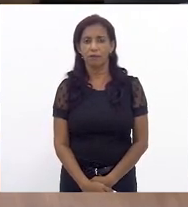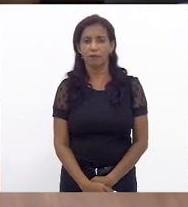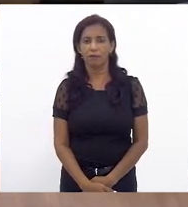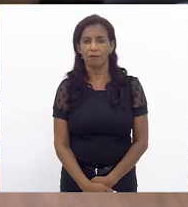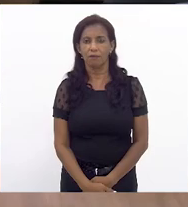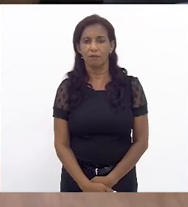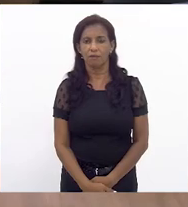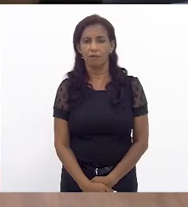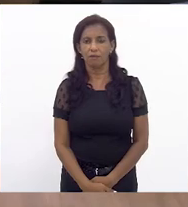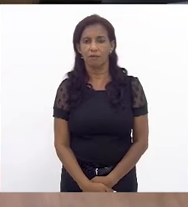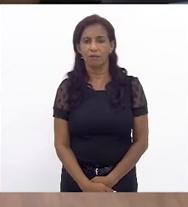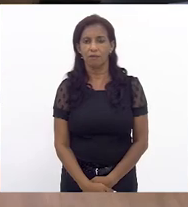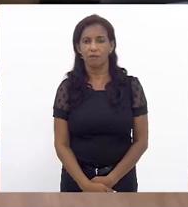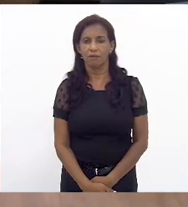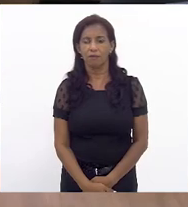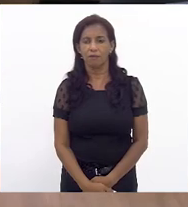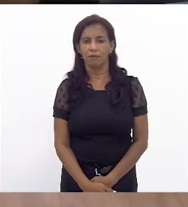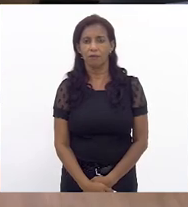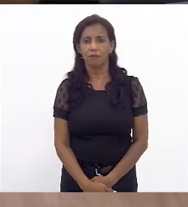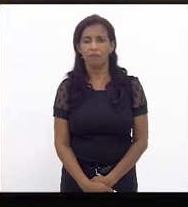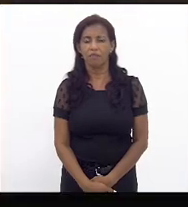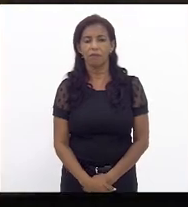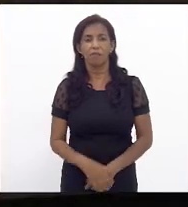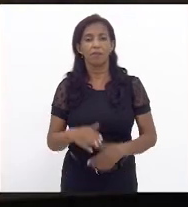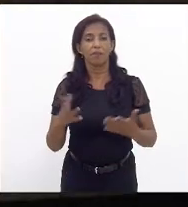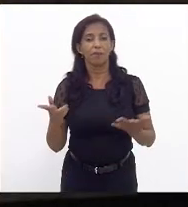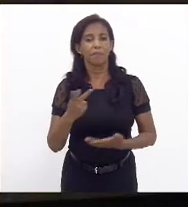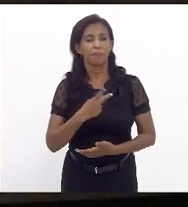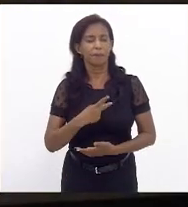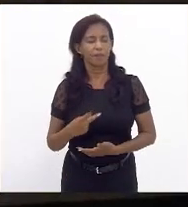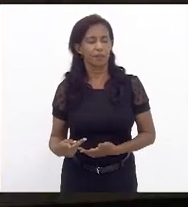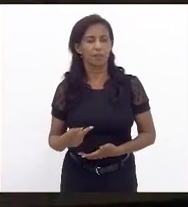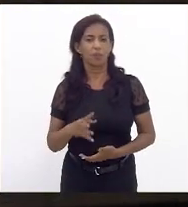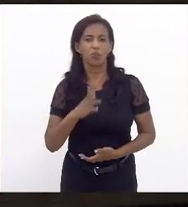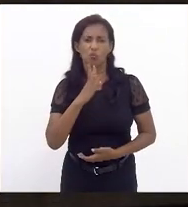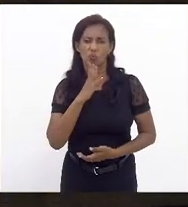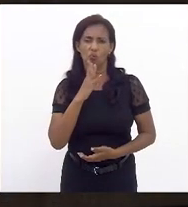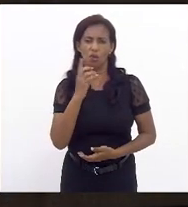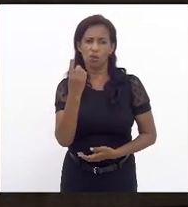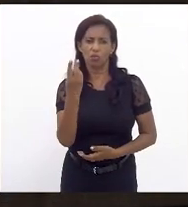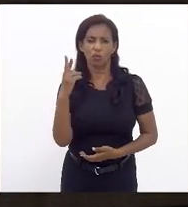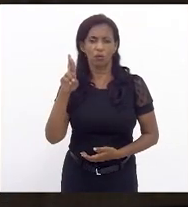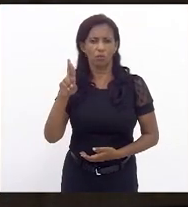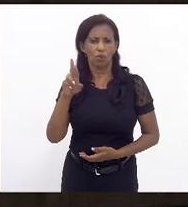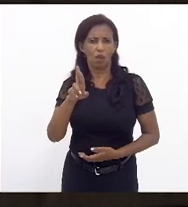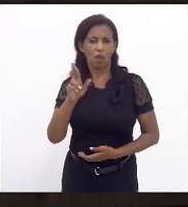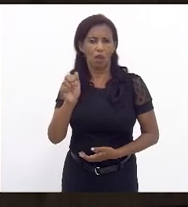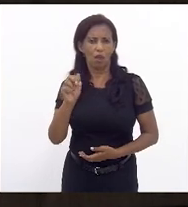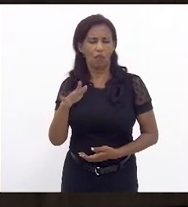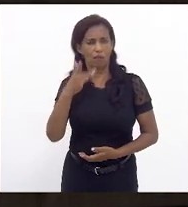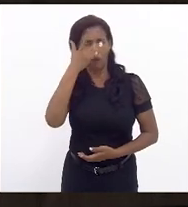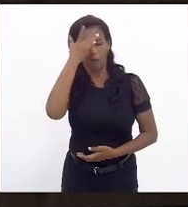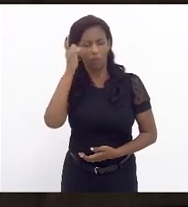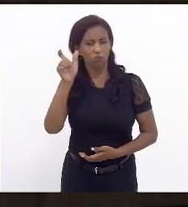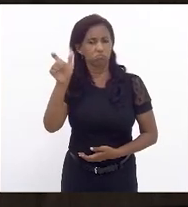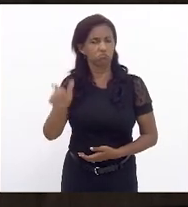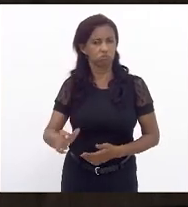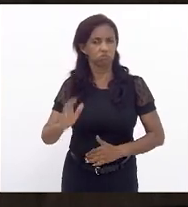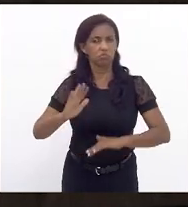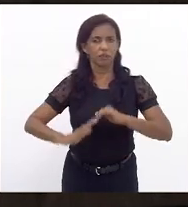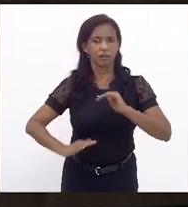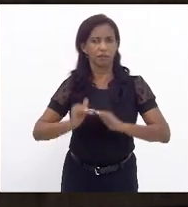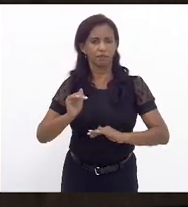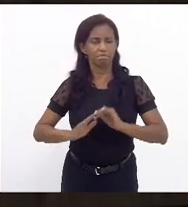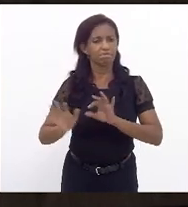Deputado Márcio Pacheco. Senhor presidente, de uma forma muito breve, eu conheço o doutor Rafael. É uma pessoa muito competente,